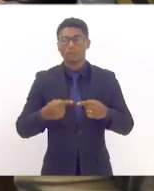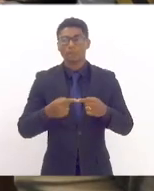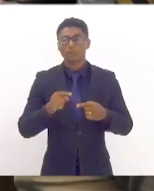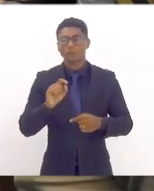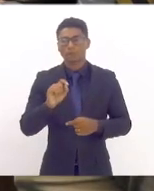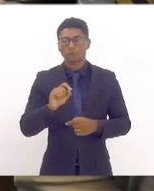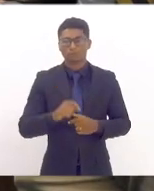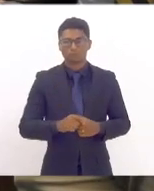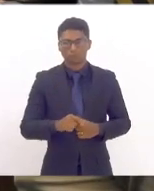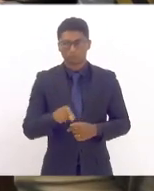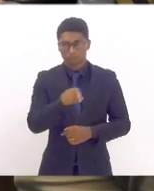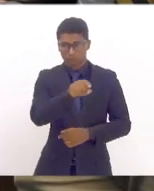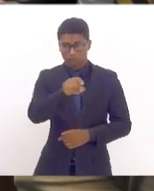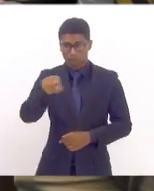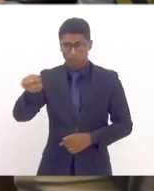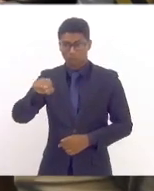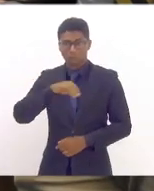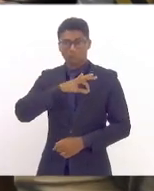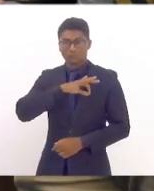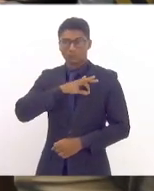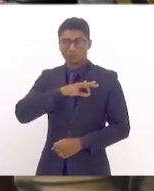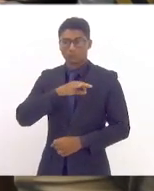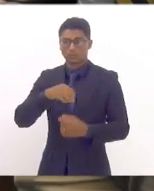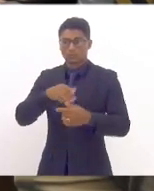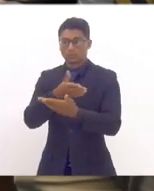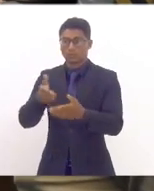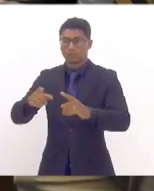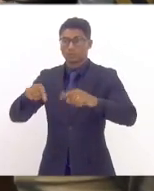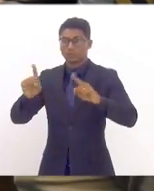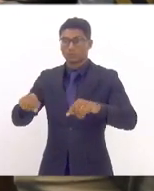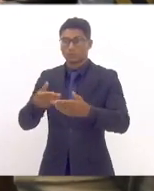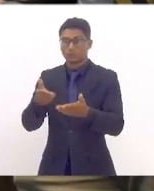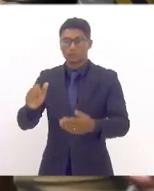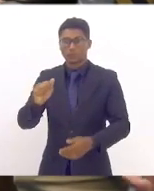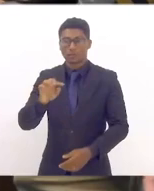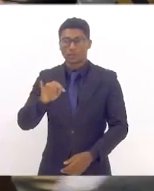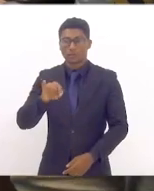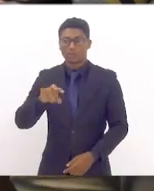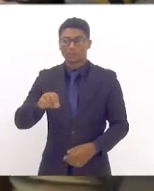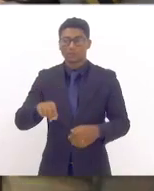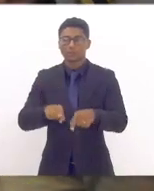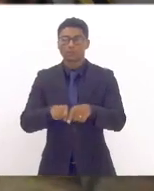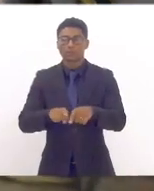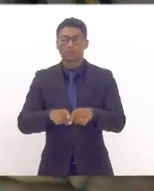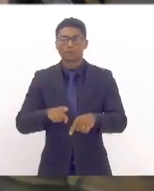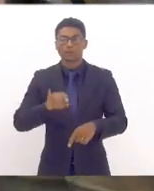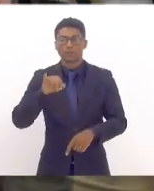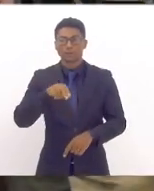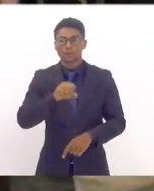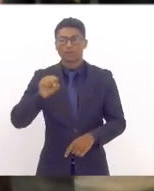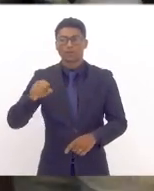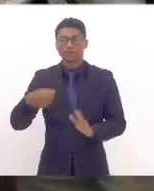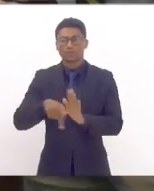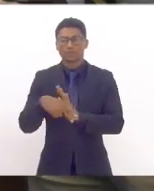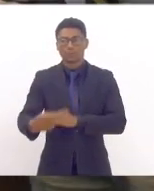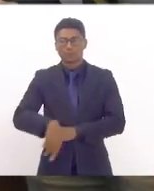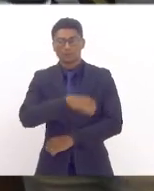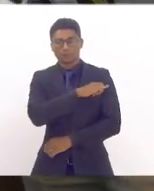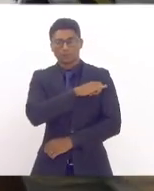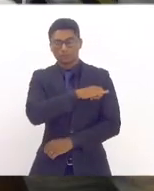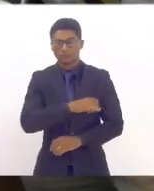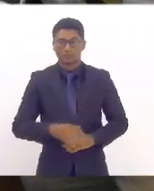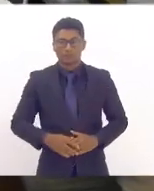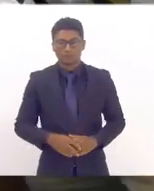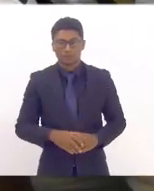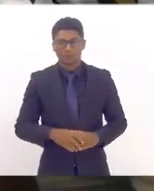dos vencimentos dos Servidores nativos e nativos e pensionistas do Estado do Rio de Janeiro aí só